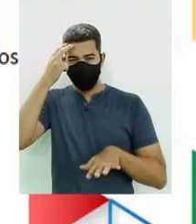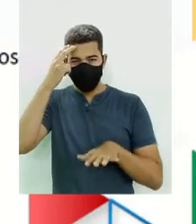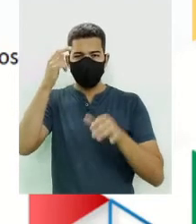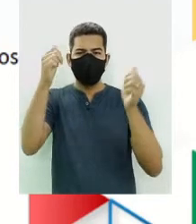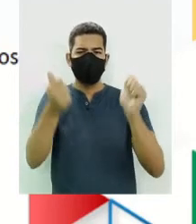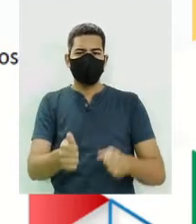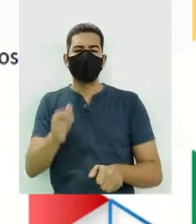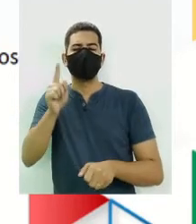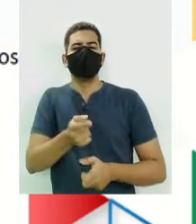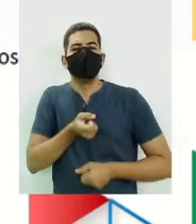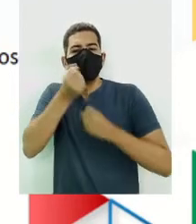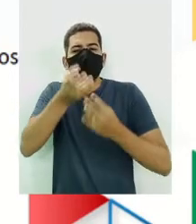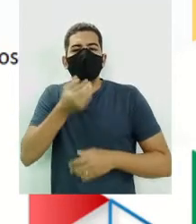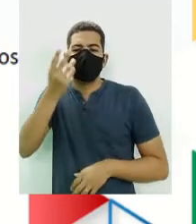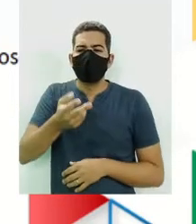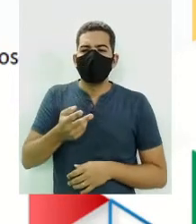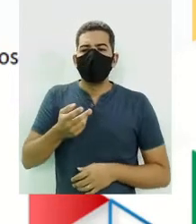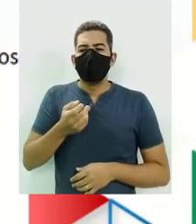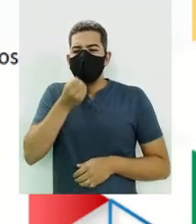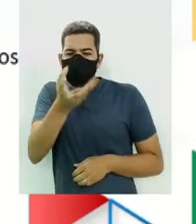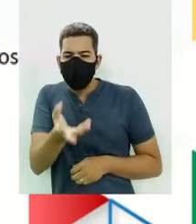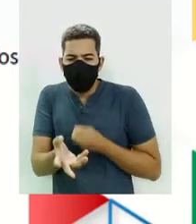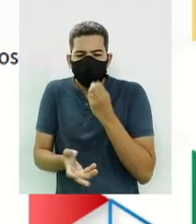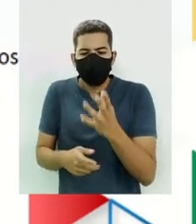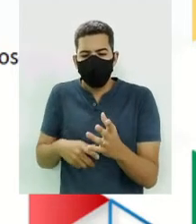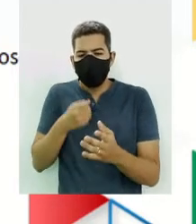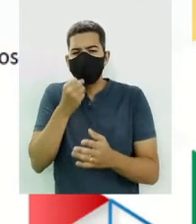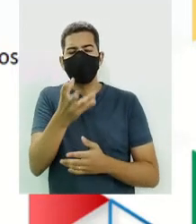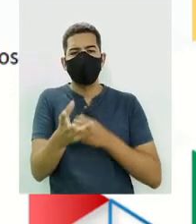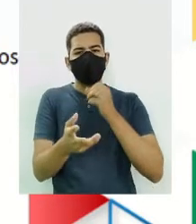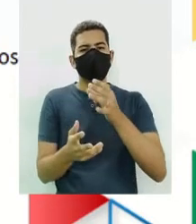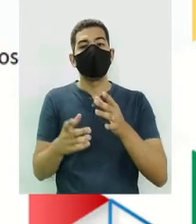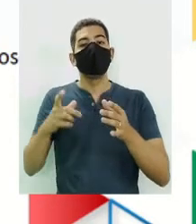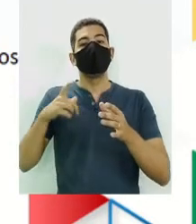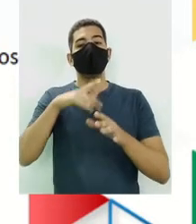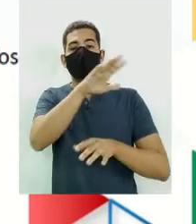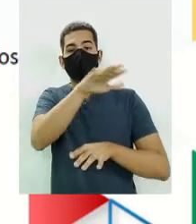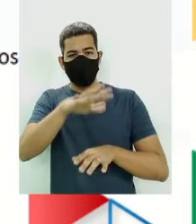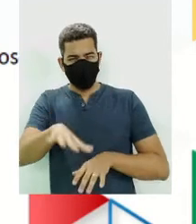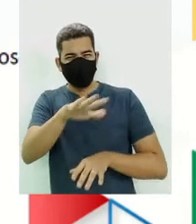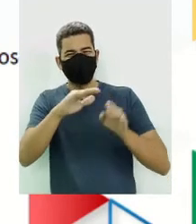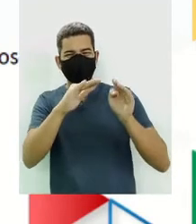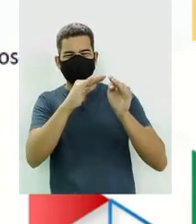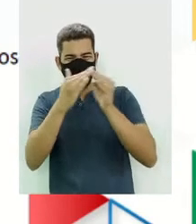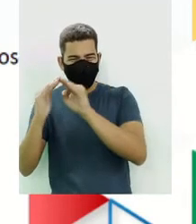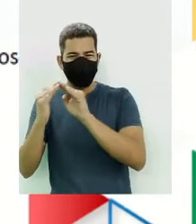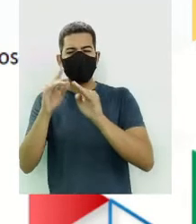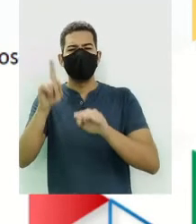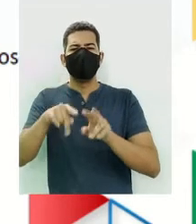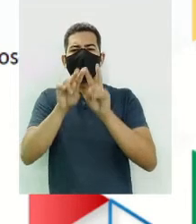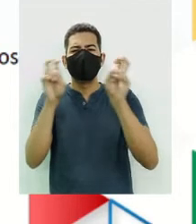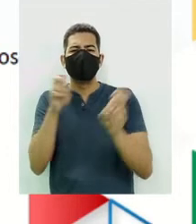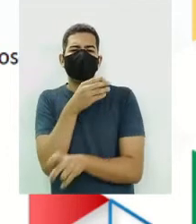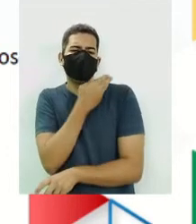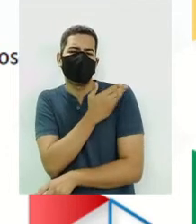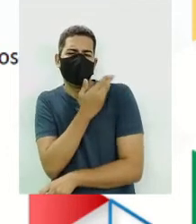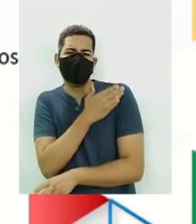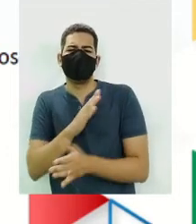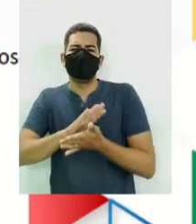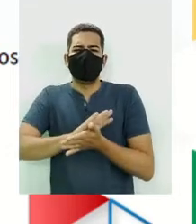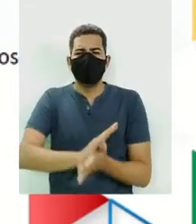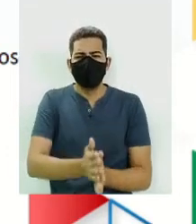poesia oral, em que poetas de periferia abordam criticamente temas como racismo,